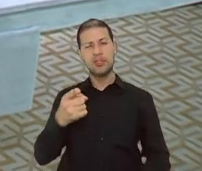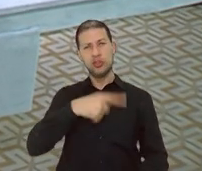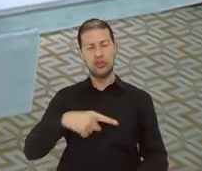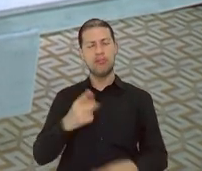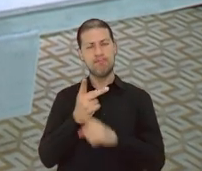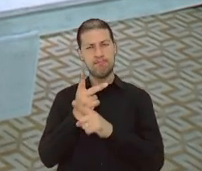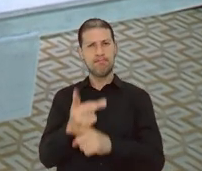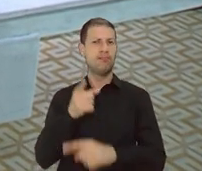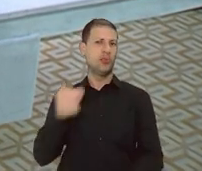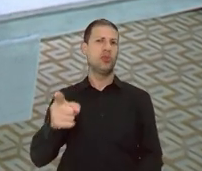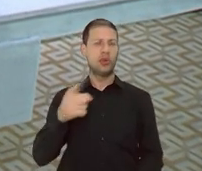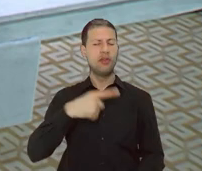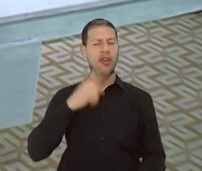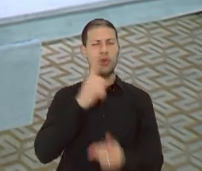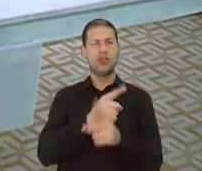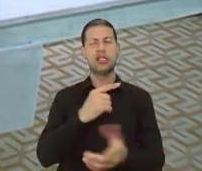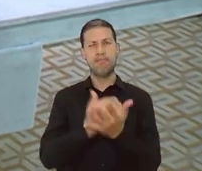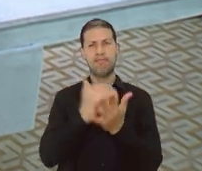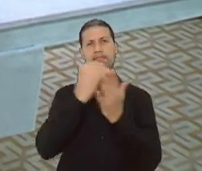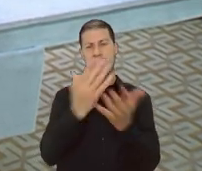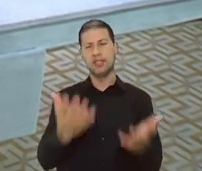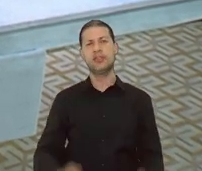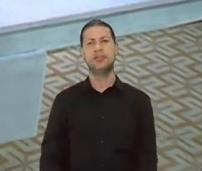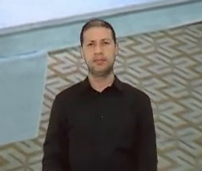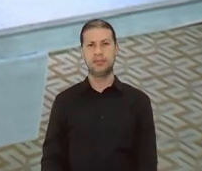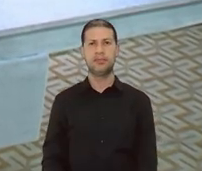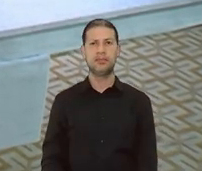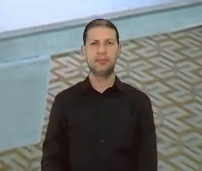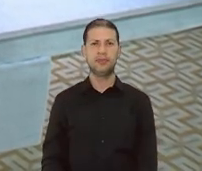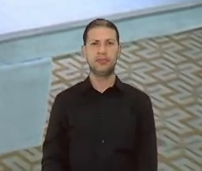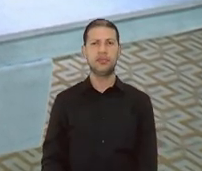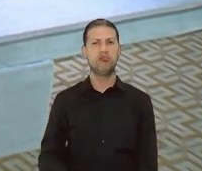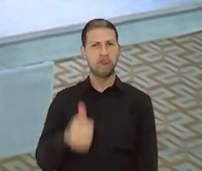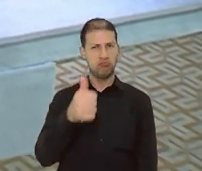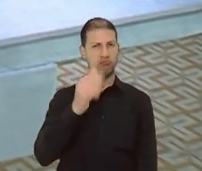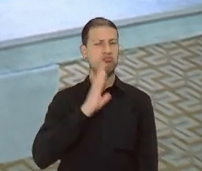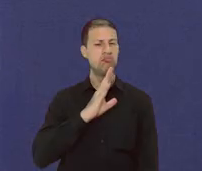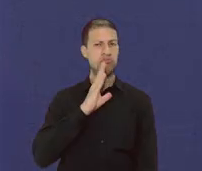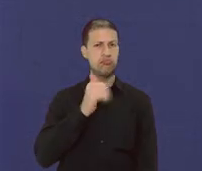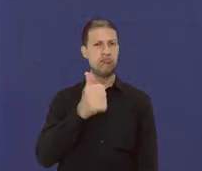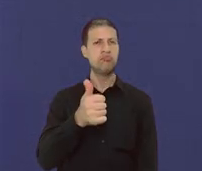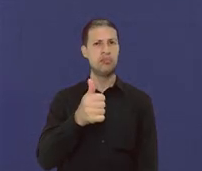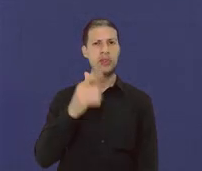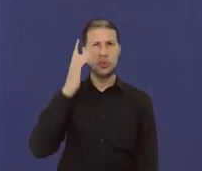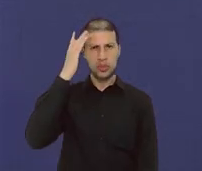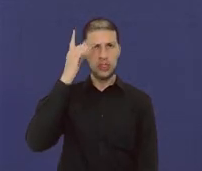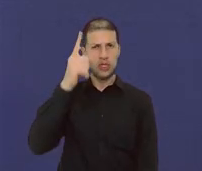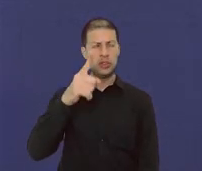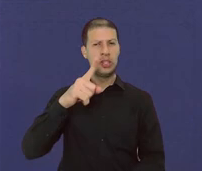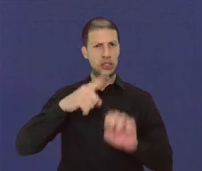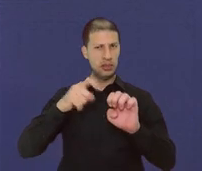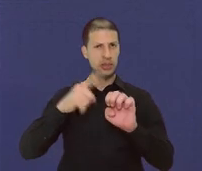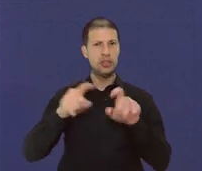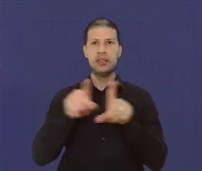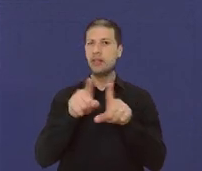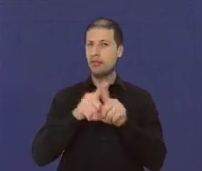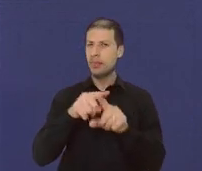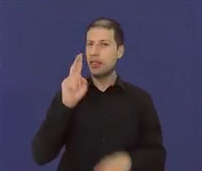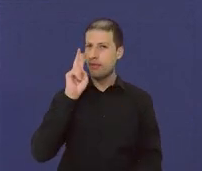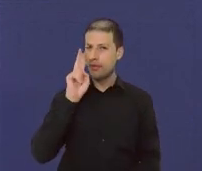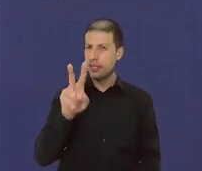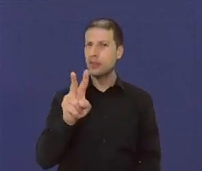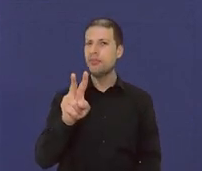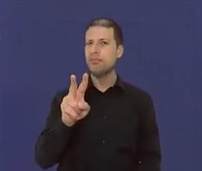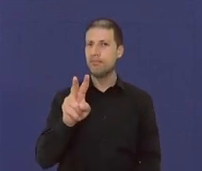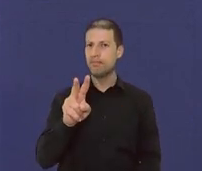acho que a gente vai encontrar cada vez mais não muito bacana acho que no final o empreendedor também tá olhando sobre uma ótica de